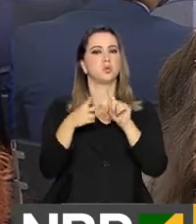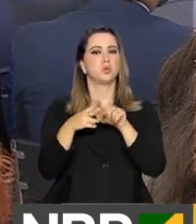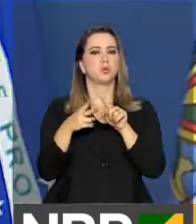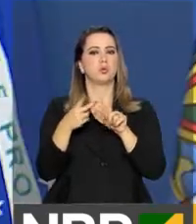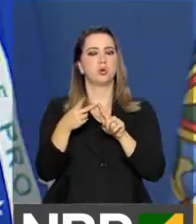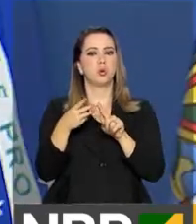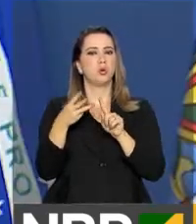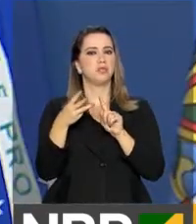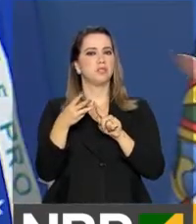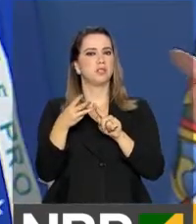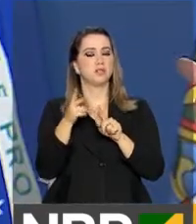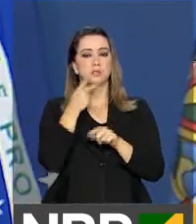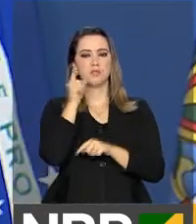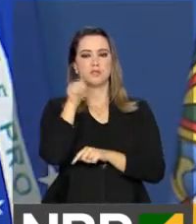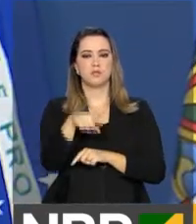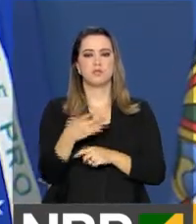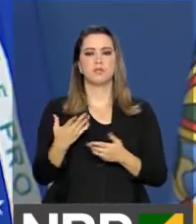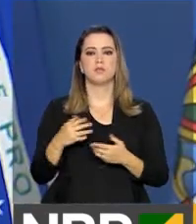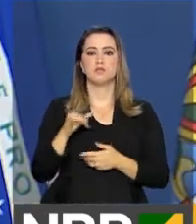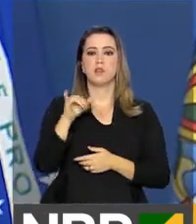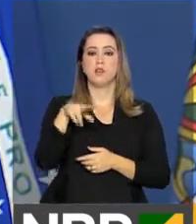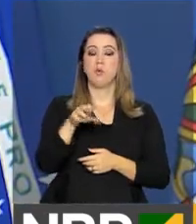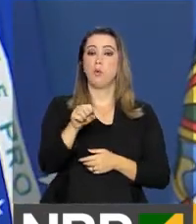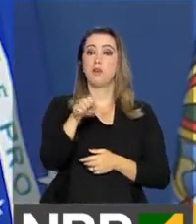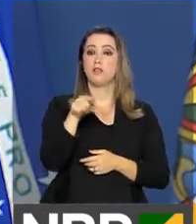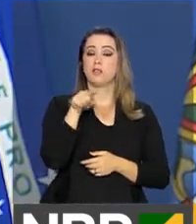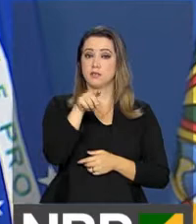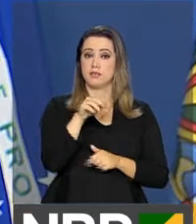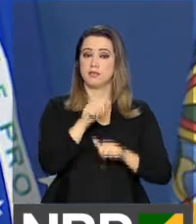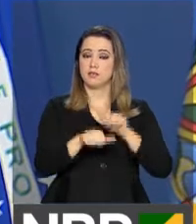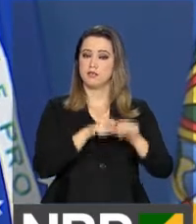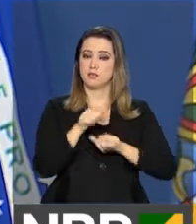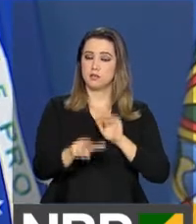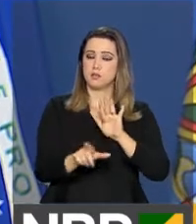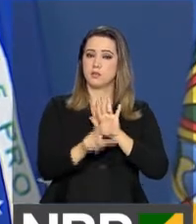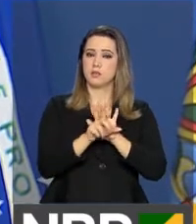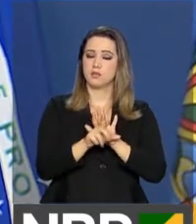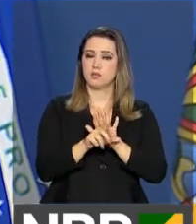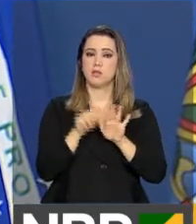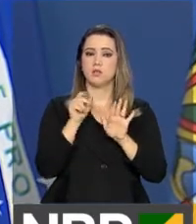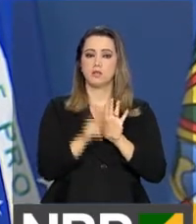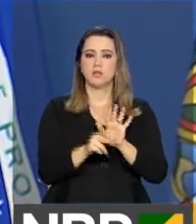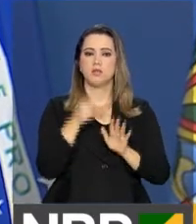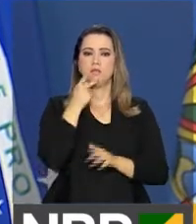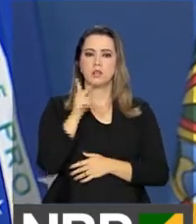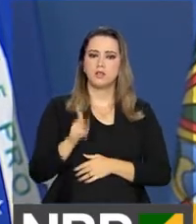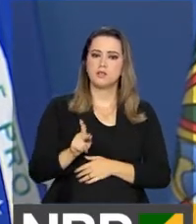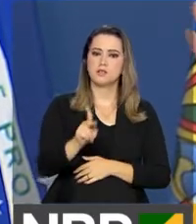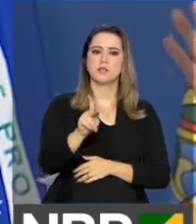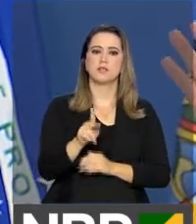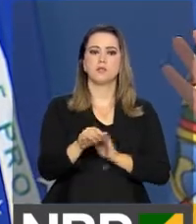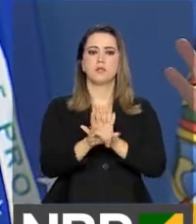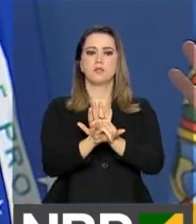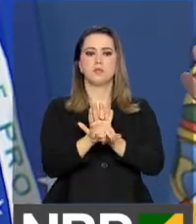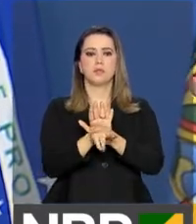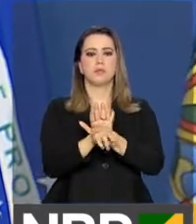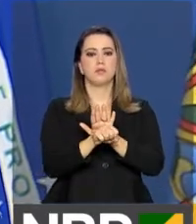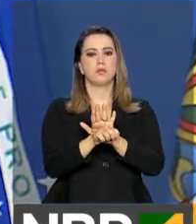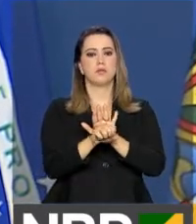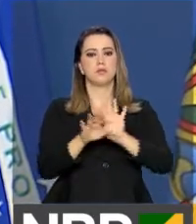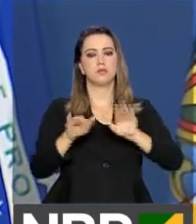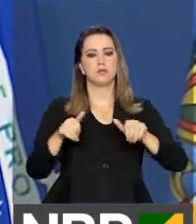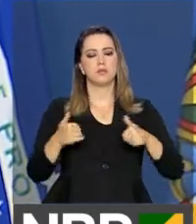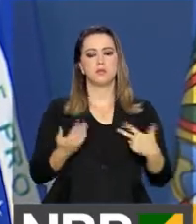mas é interessante o aspecto previdenciário das suas aposentadorias ou seja falar sempre da previdência e por isso